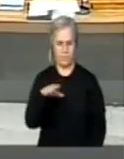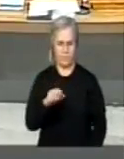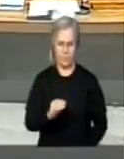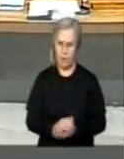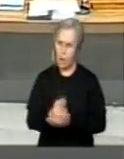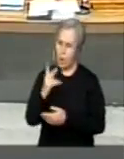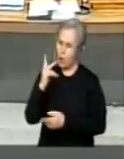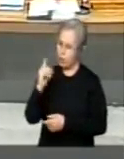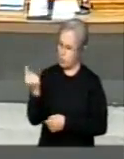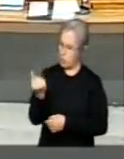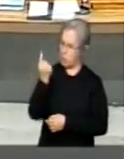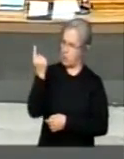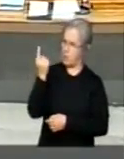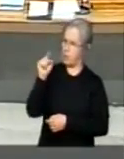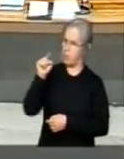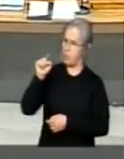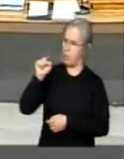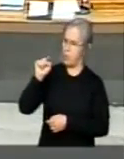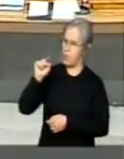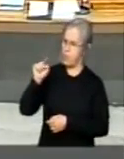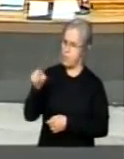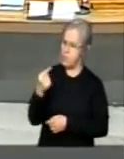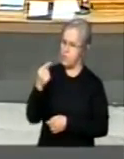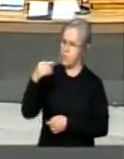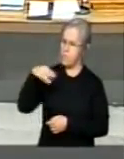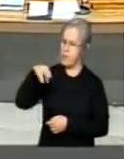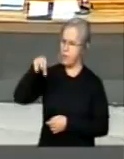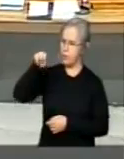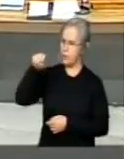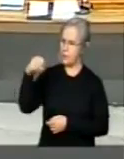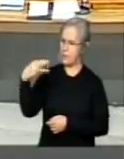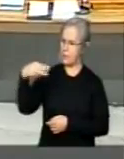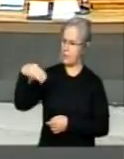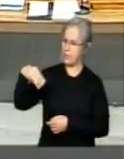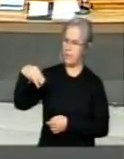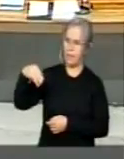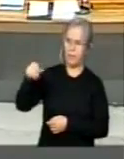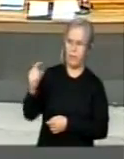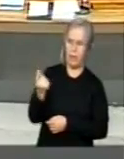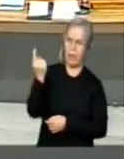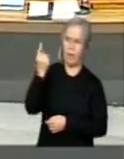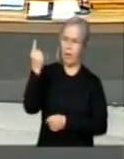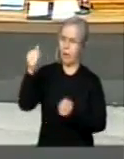1,73m, quando a espinha está erecta, procuro mantê-la na vida.